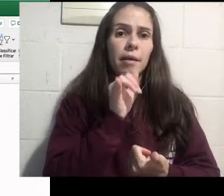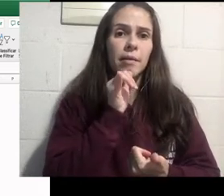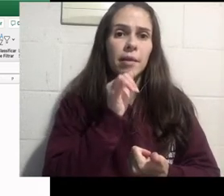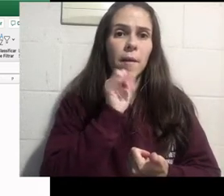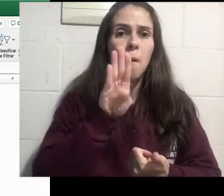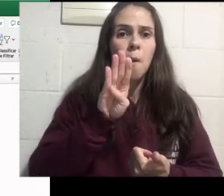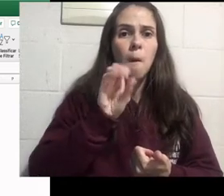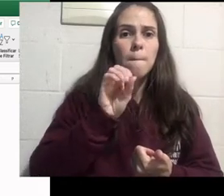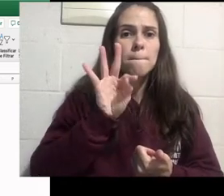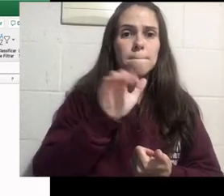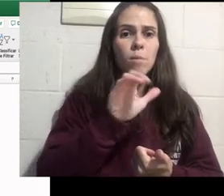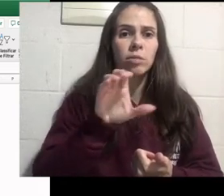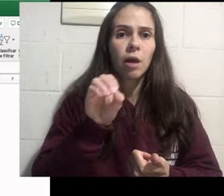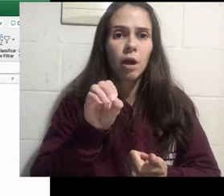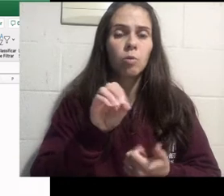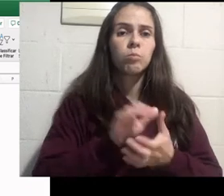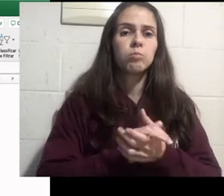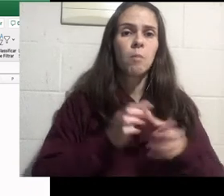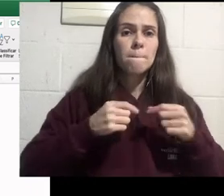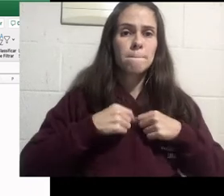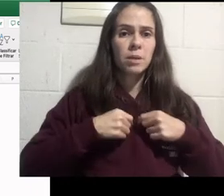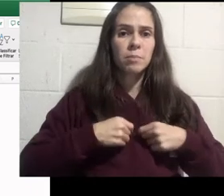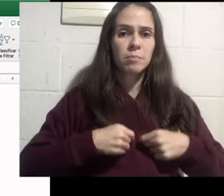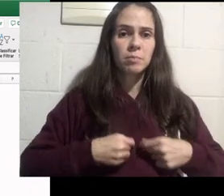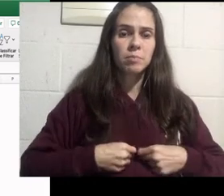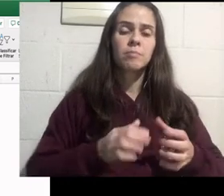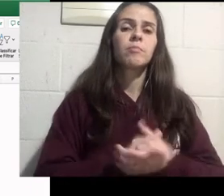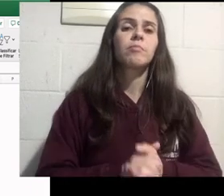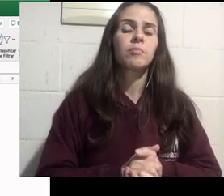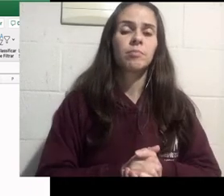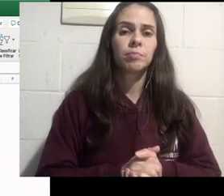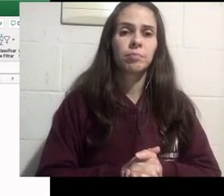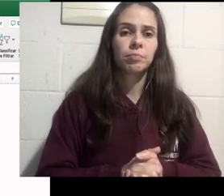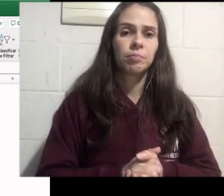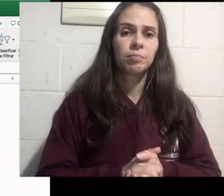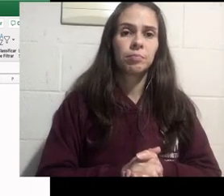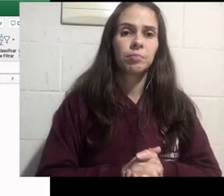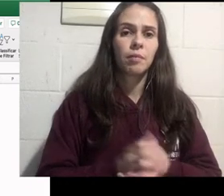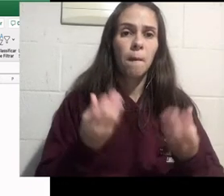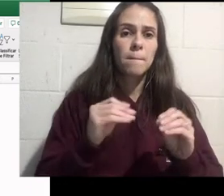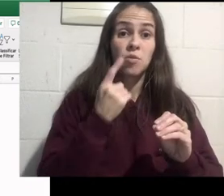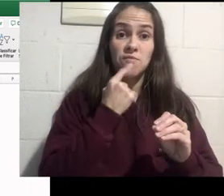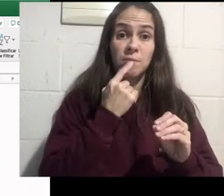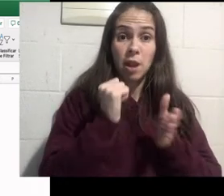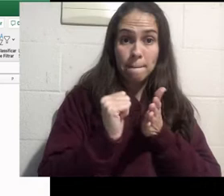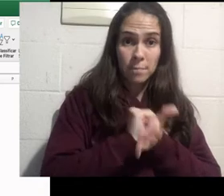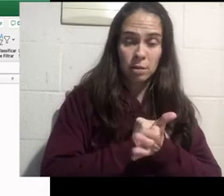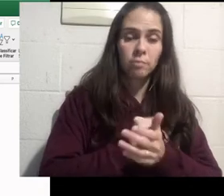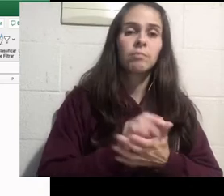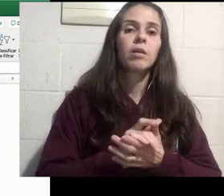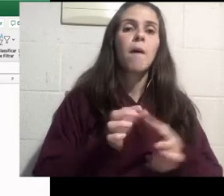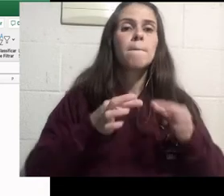botões, aí aqui eu tenho a quantidade. Na verdade, isso aqui também vai ter que ser preenchido, né? Deixa eu deixar em vermelhinho. Então, eu tenho que, assim,